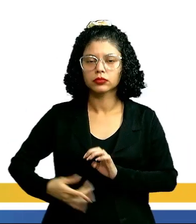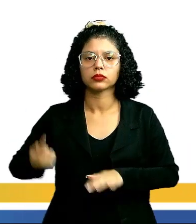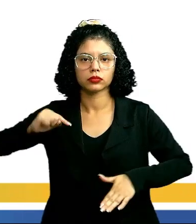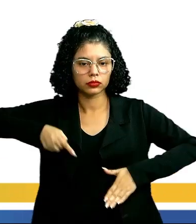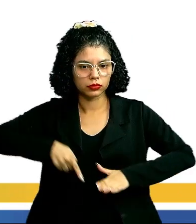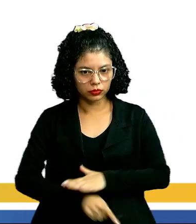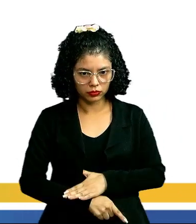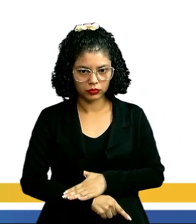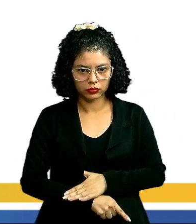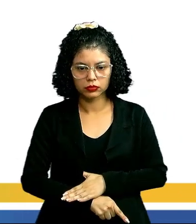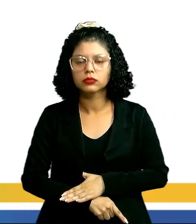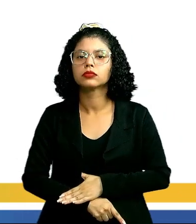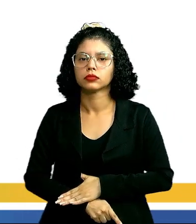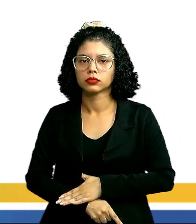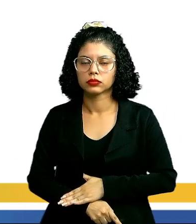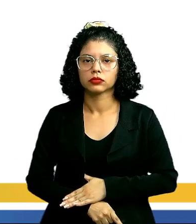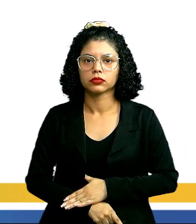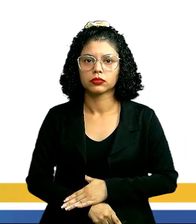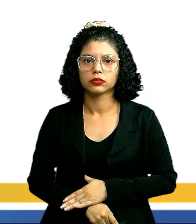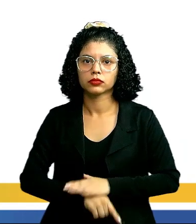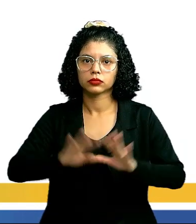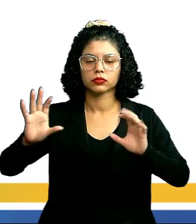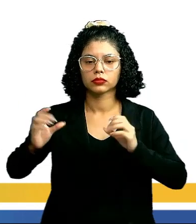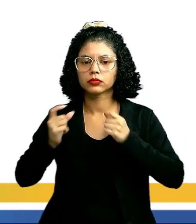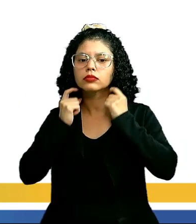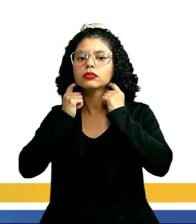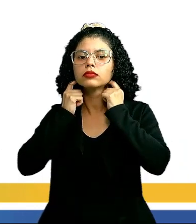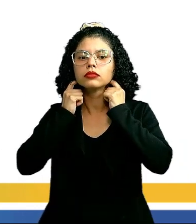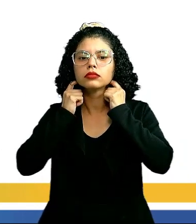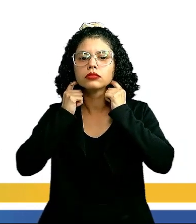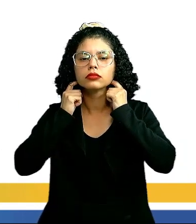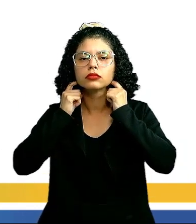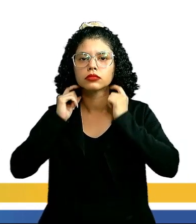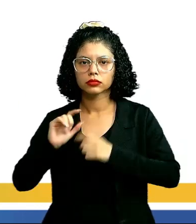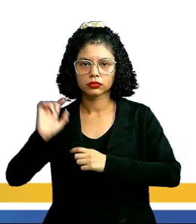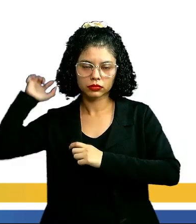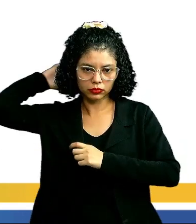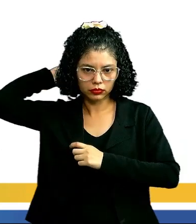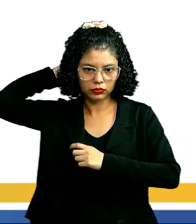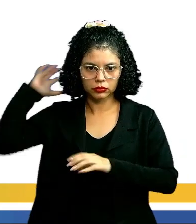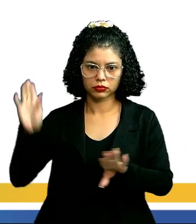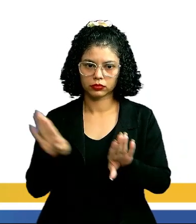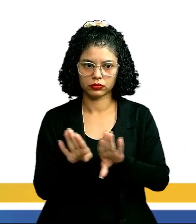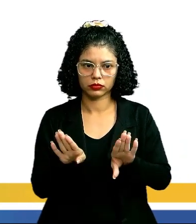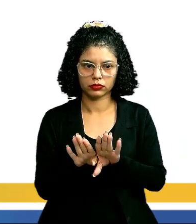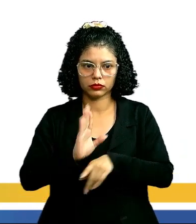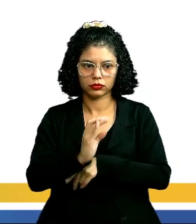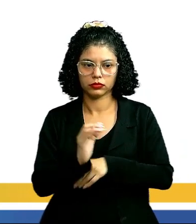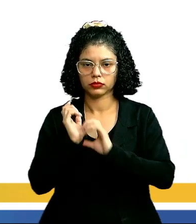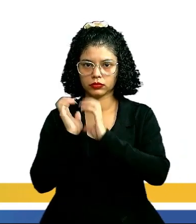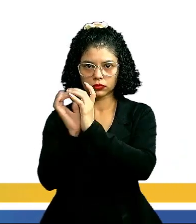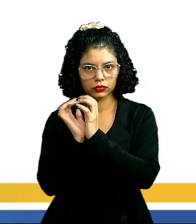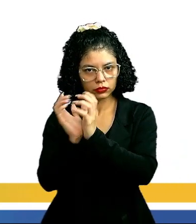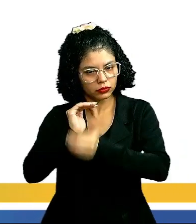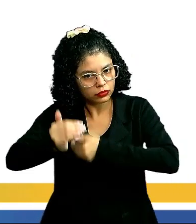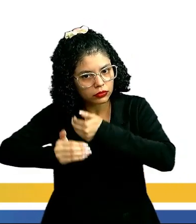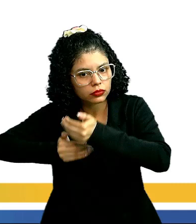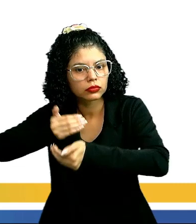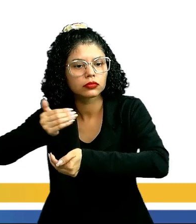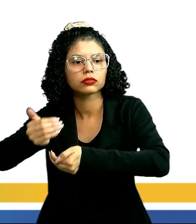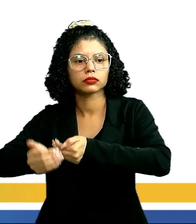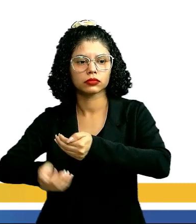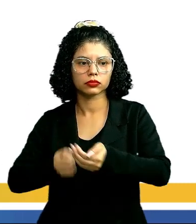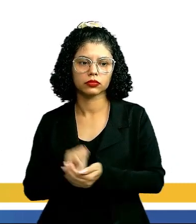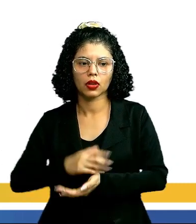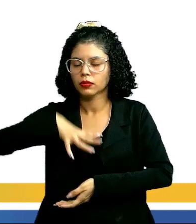canal, glândulas associadas e ainda tem encéfalo bem desenvolvido